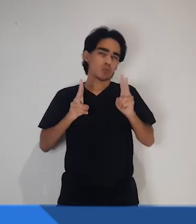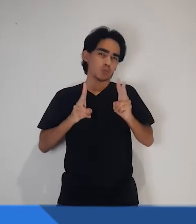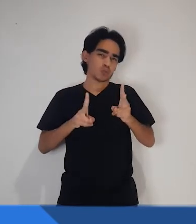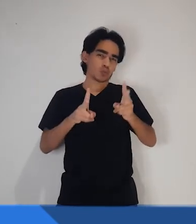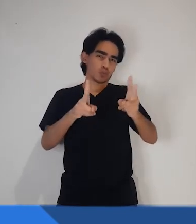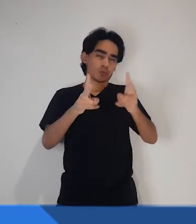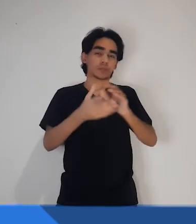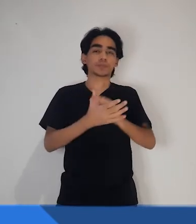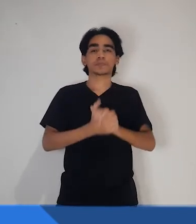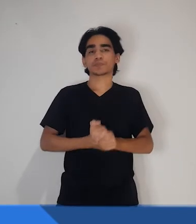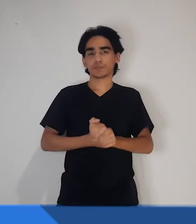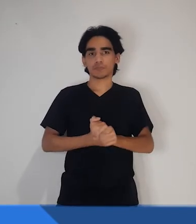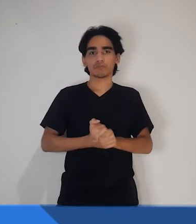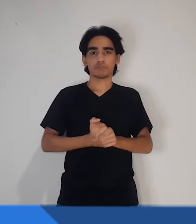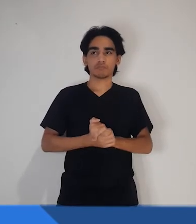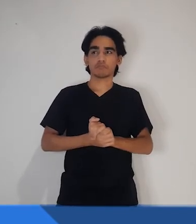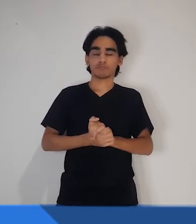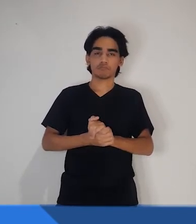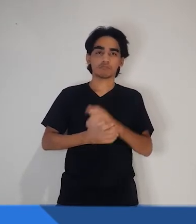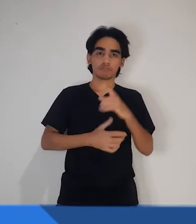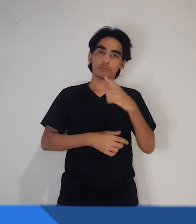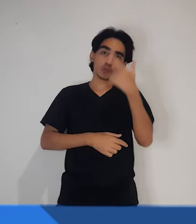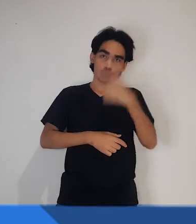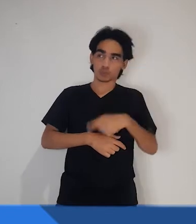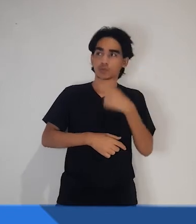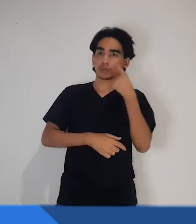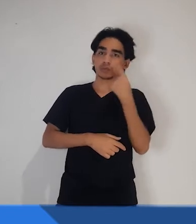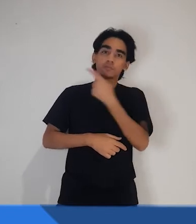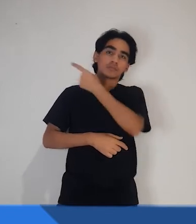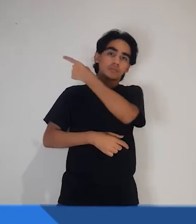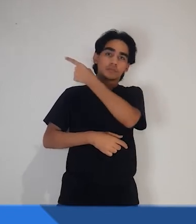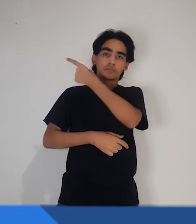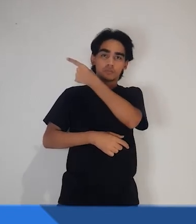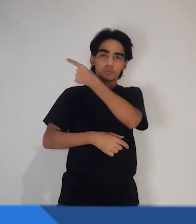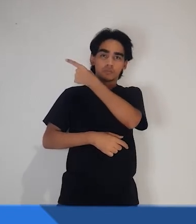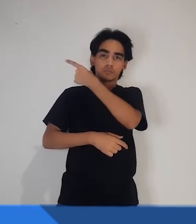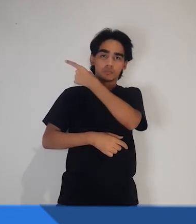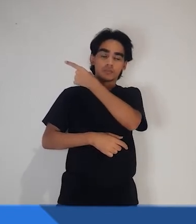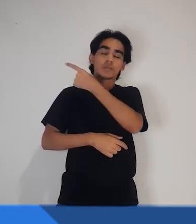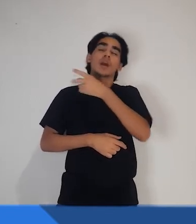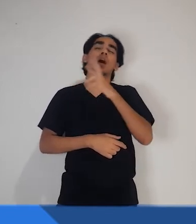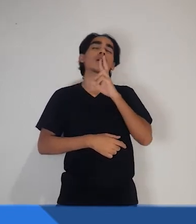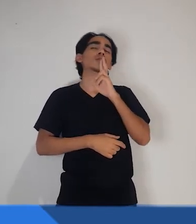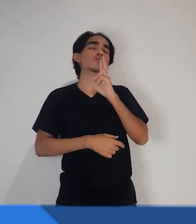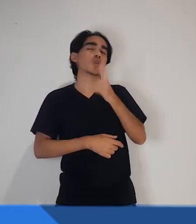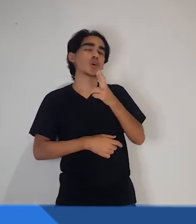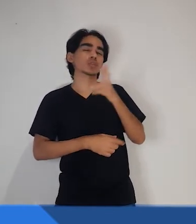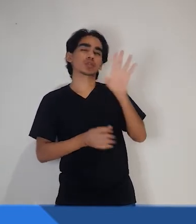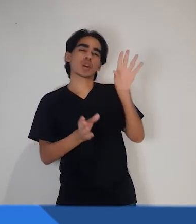continuar. Vamos lá no nosso arquivo. Qual que é a próxima questão? Resposta curta. Vamos criar